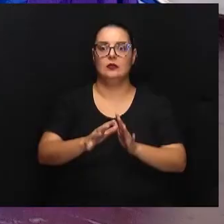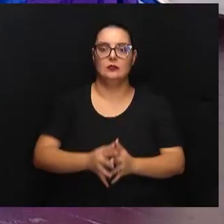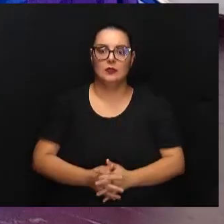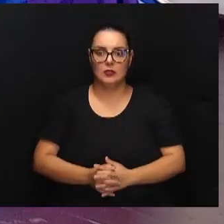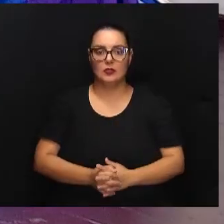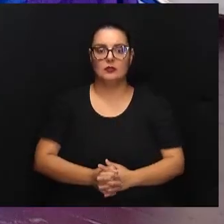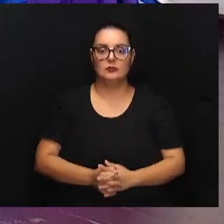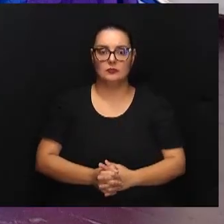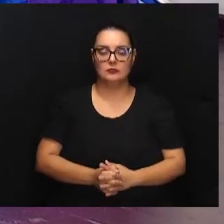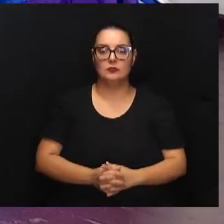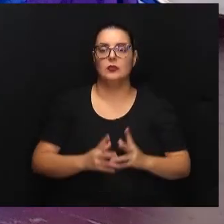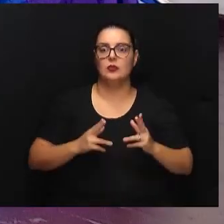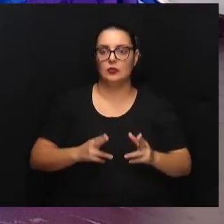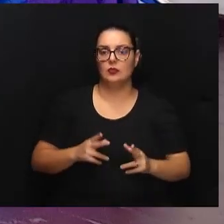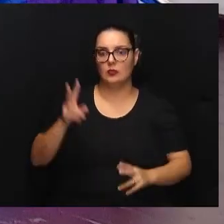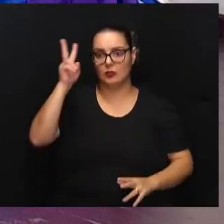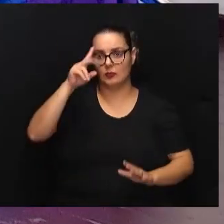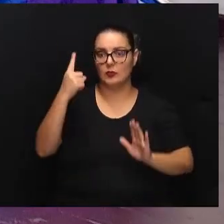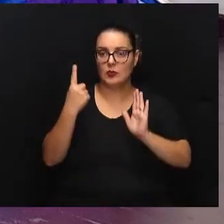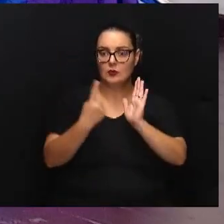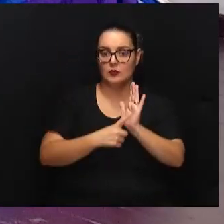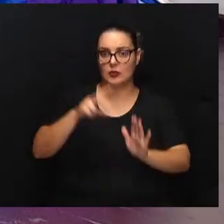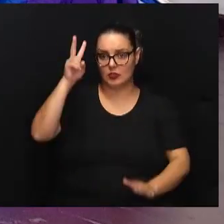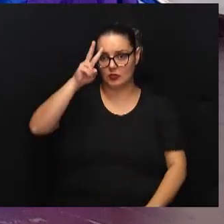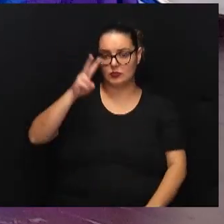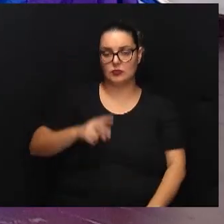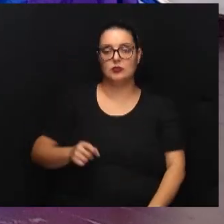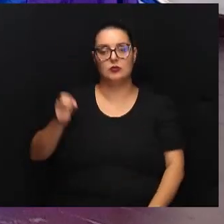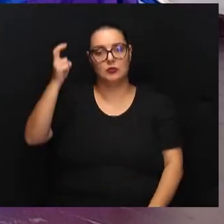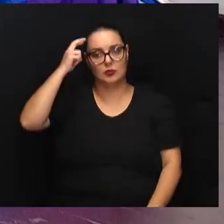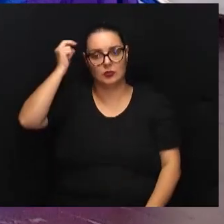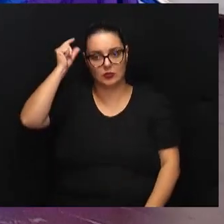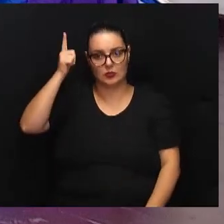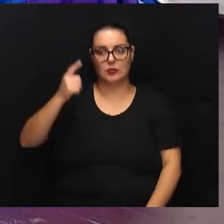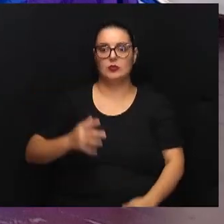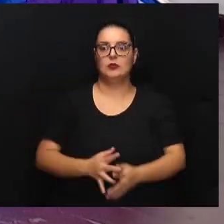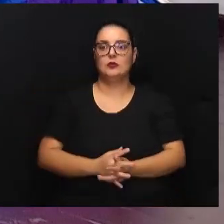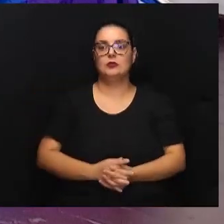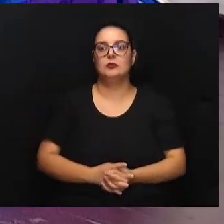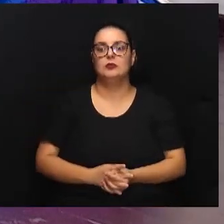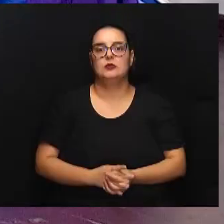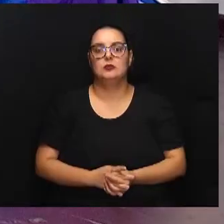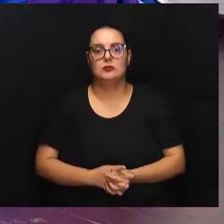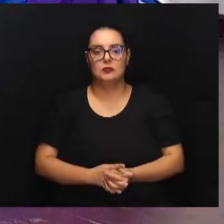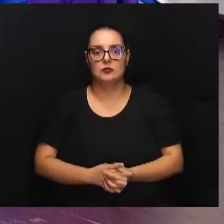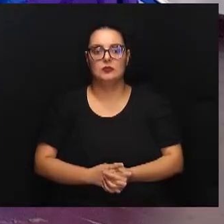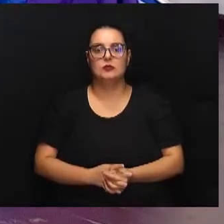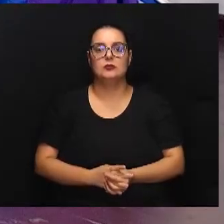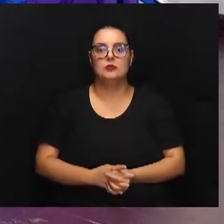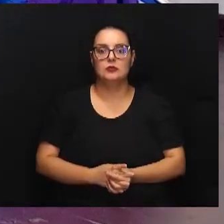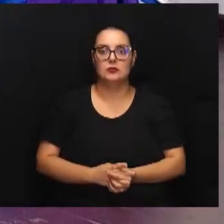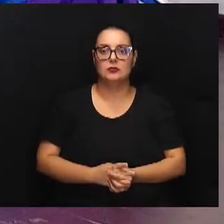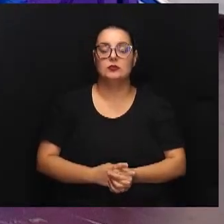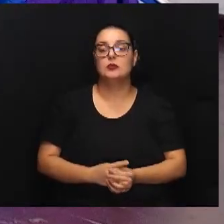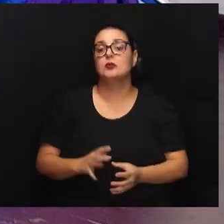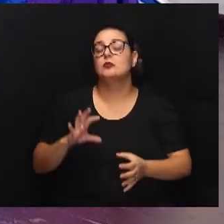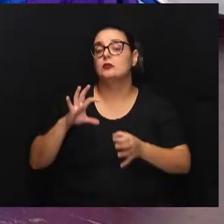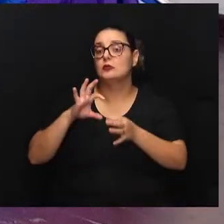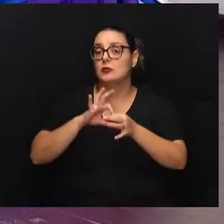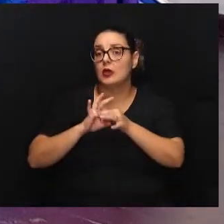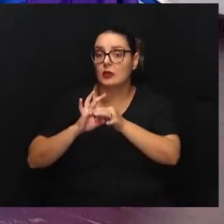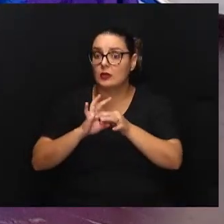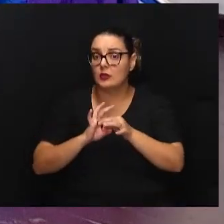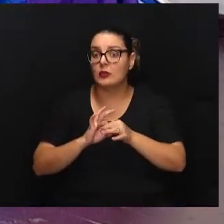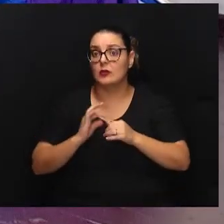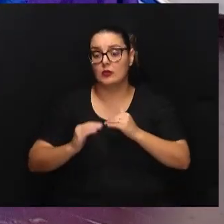histórico, cultural da nossa cidade, é um elo de ligação. Nós precisamos construir esse elo de ligação